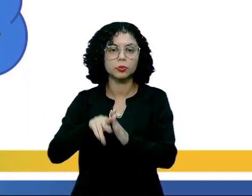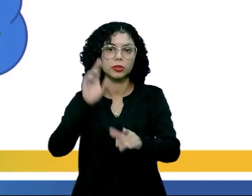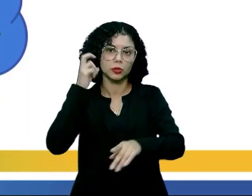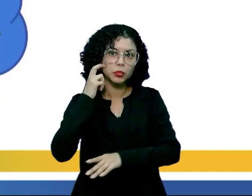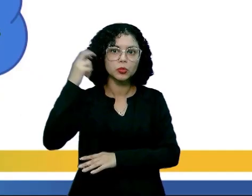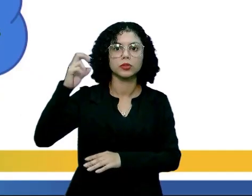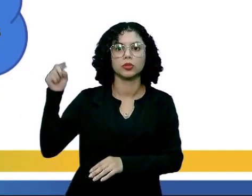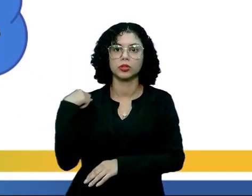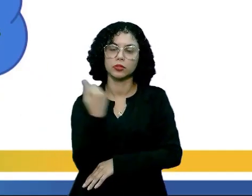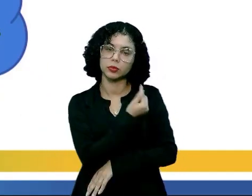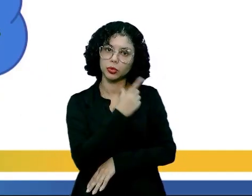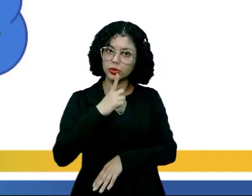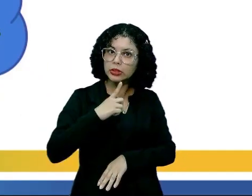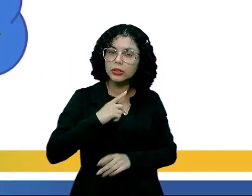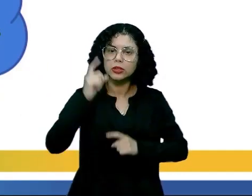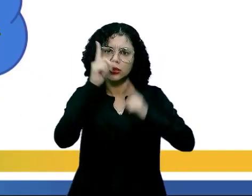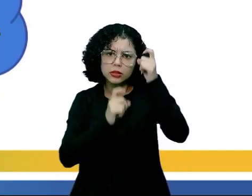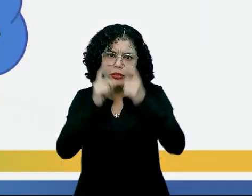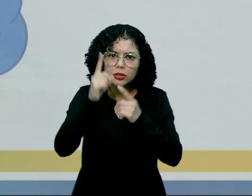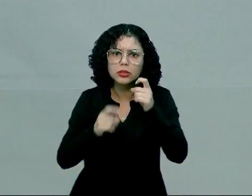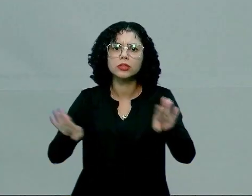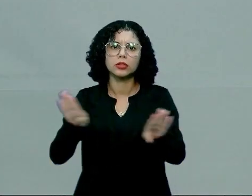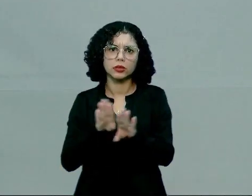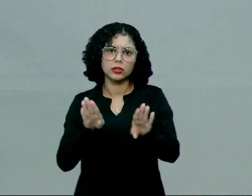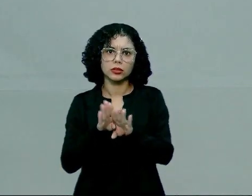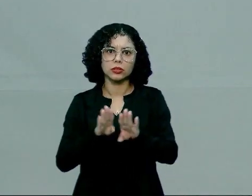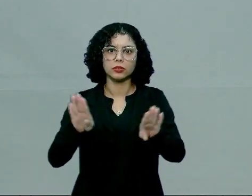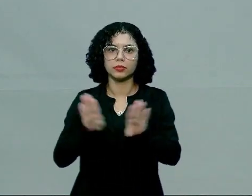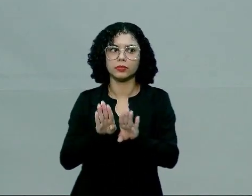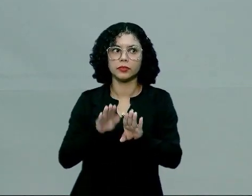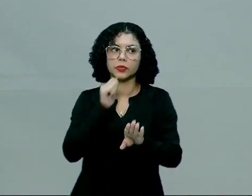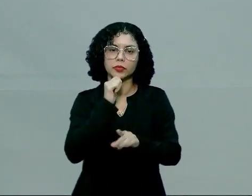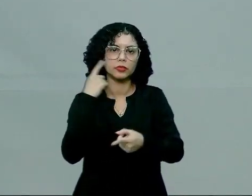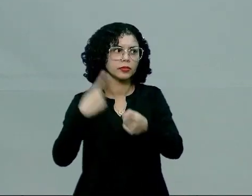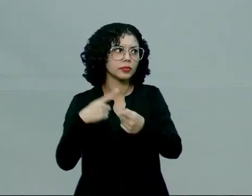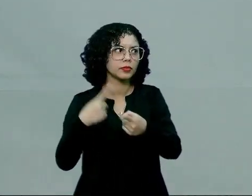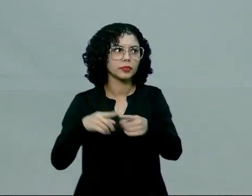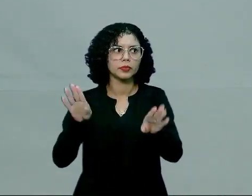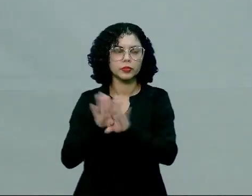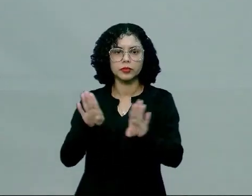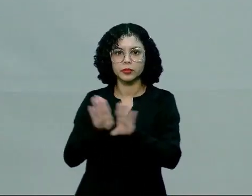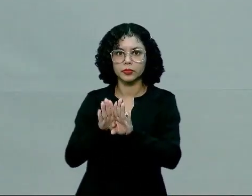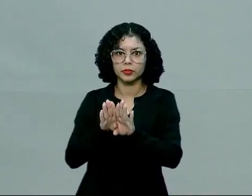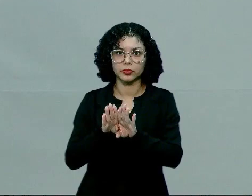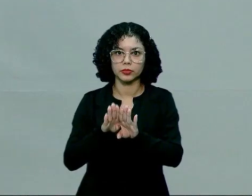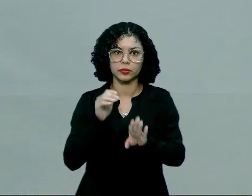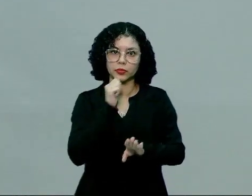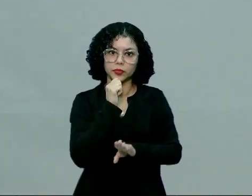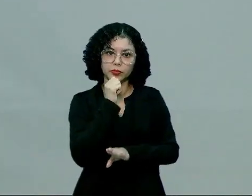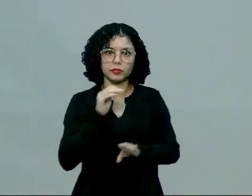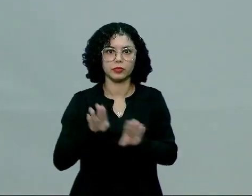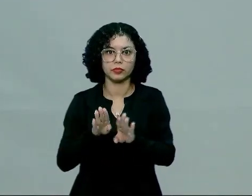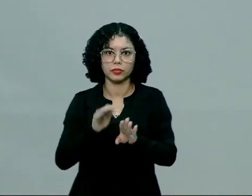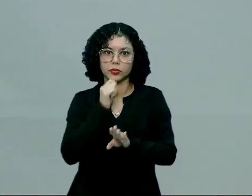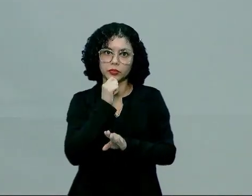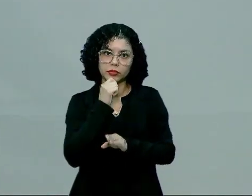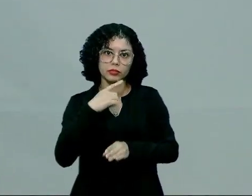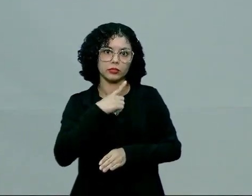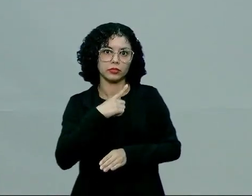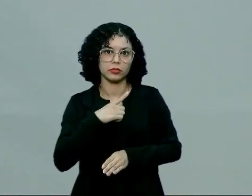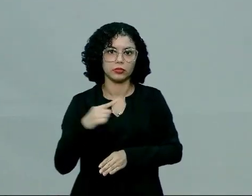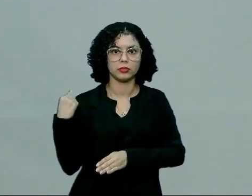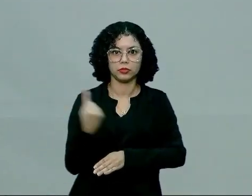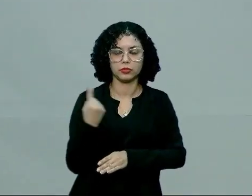cultura nós vamos ter a expressão do ser social Por que expressão do ser social porque de forma geral a gente tem o